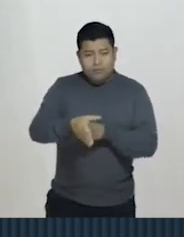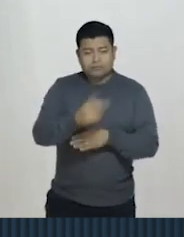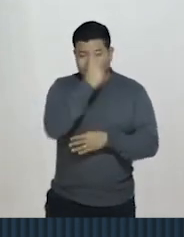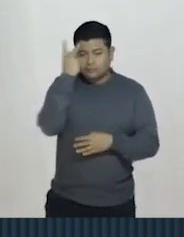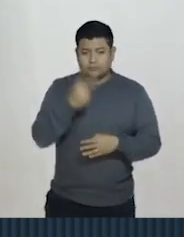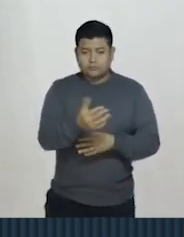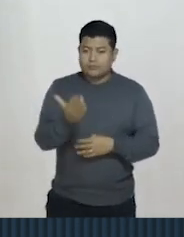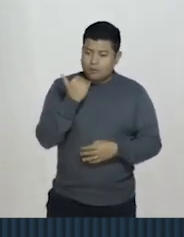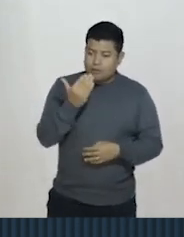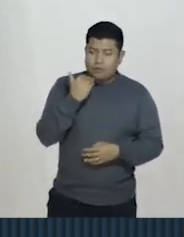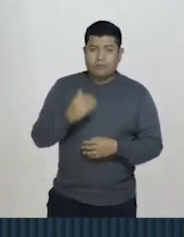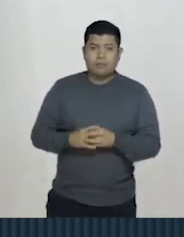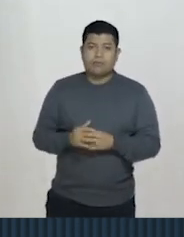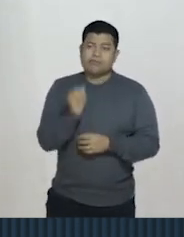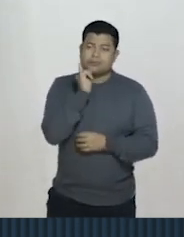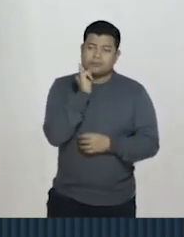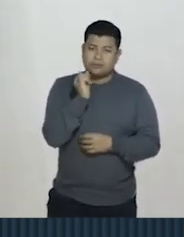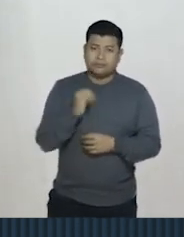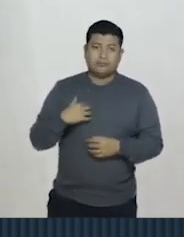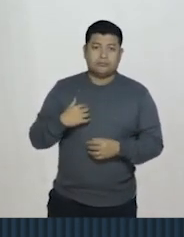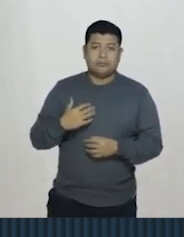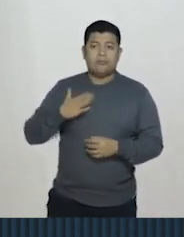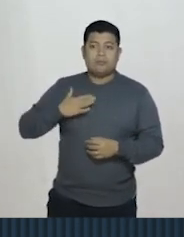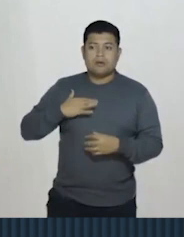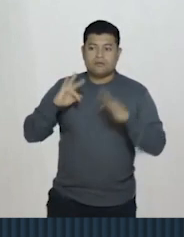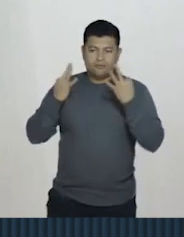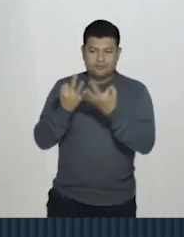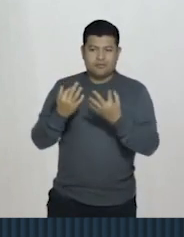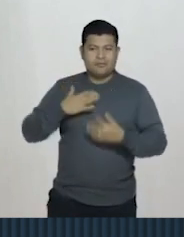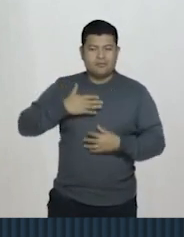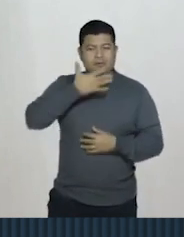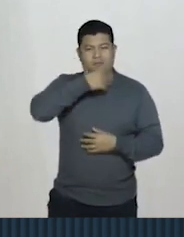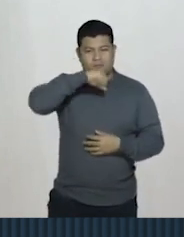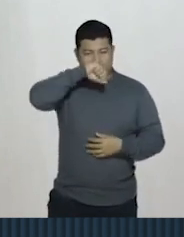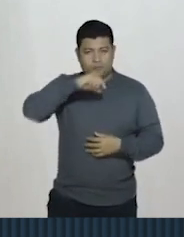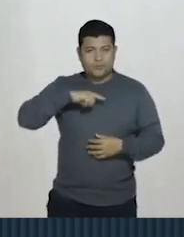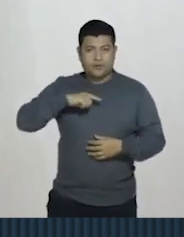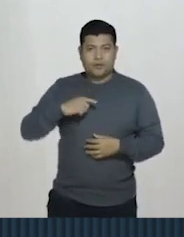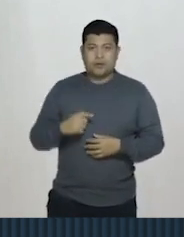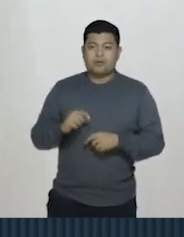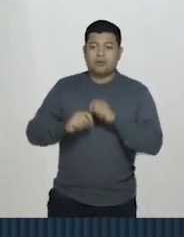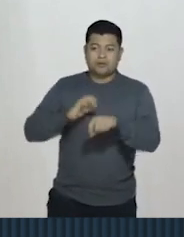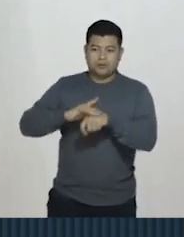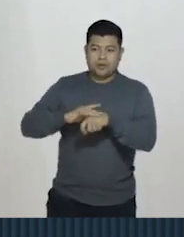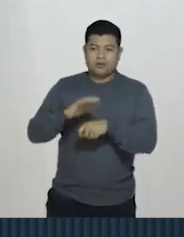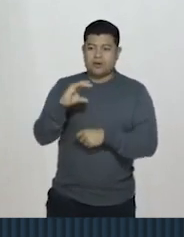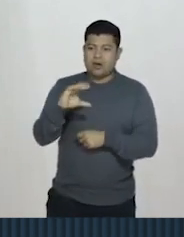alimentarem, quero trazer um caso da minha família. O meu pai tinha uma doença chamada doença de Crohn, que é